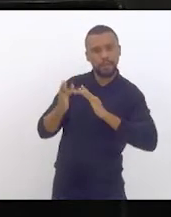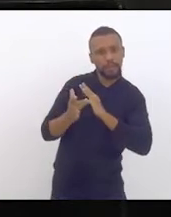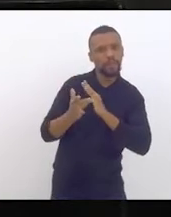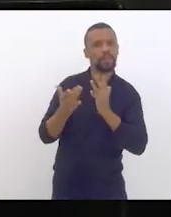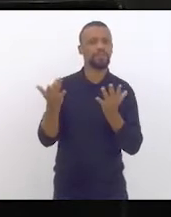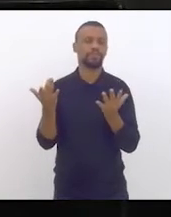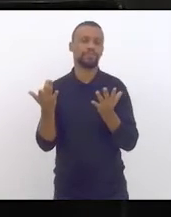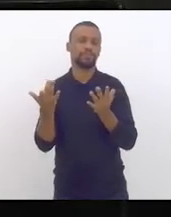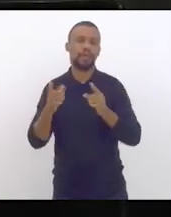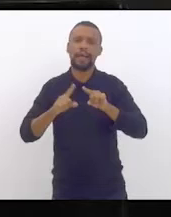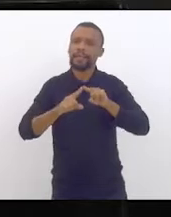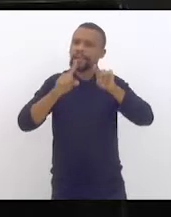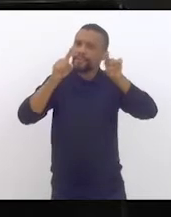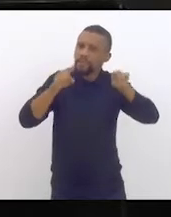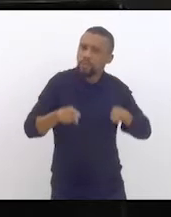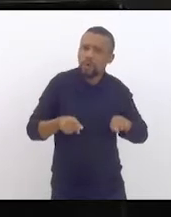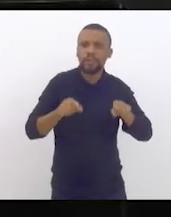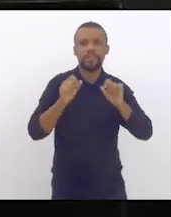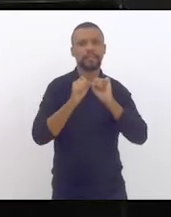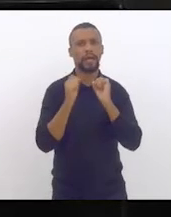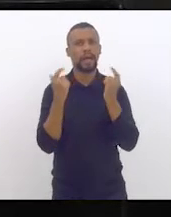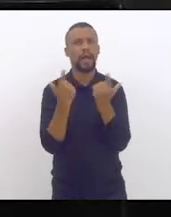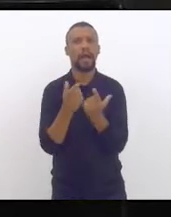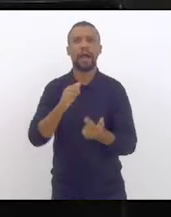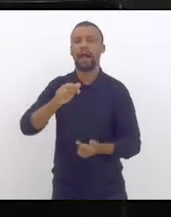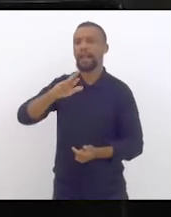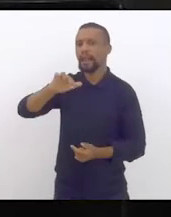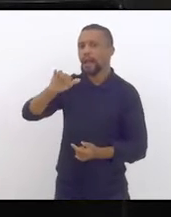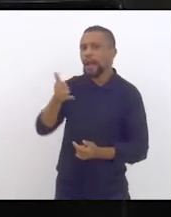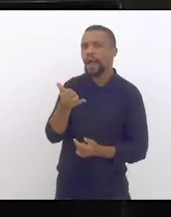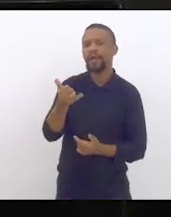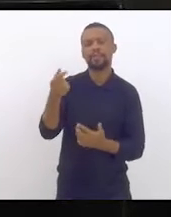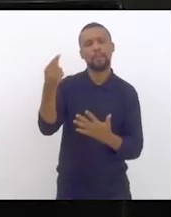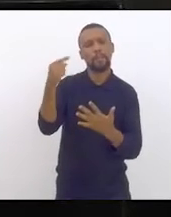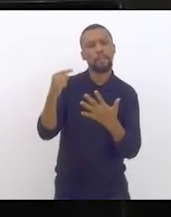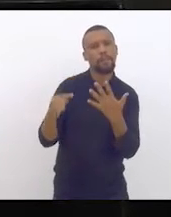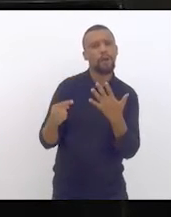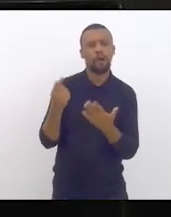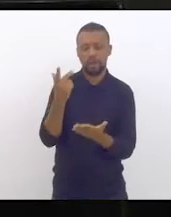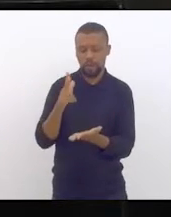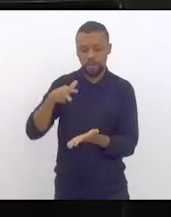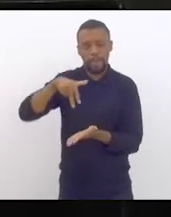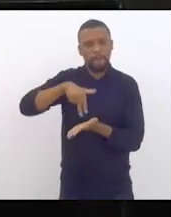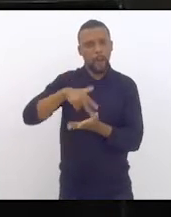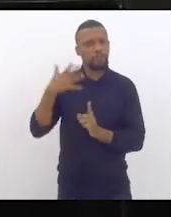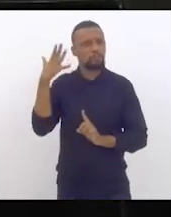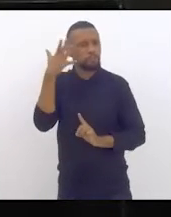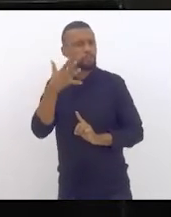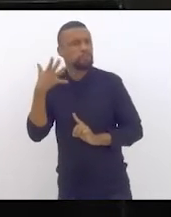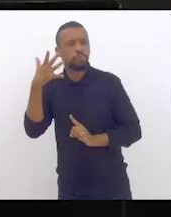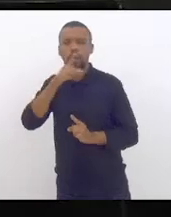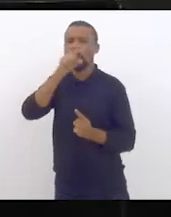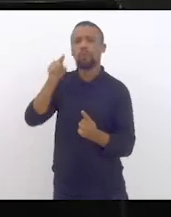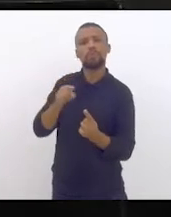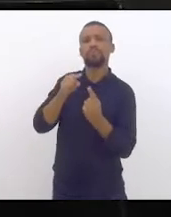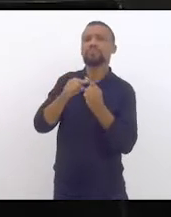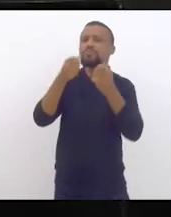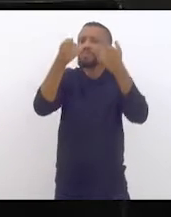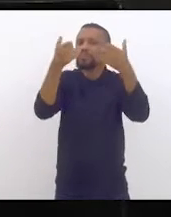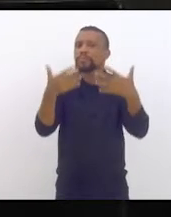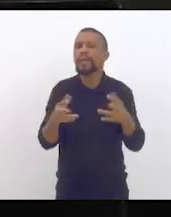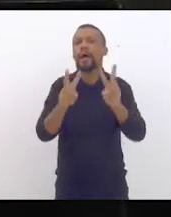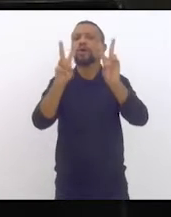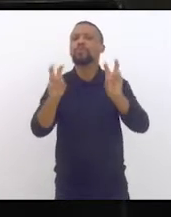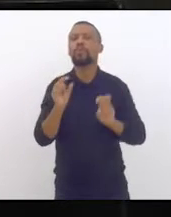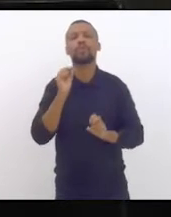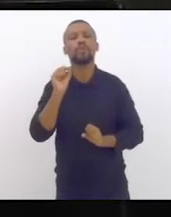sociais servidores desta casa e osso balestra a esta Tribuna para estar